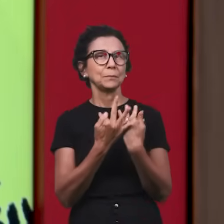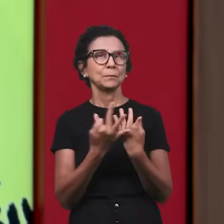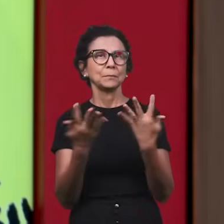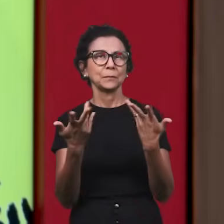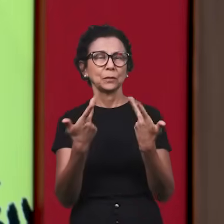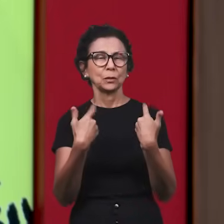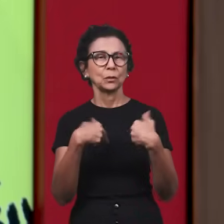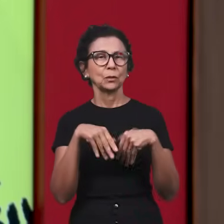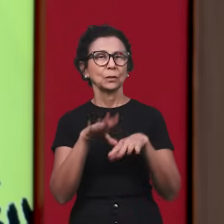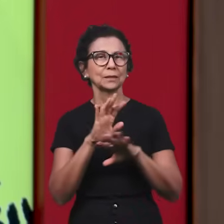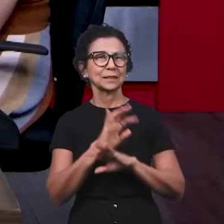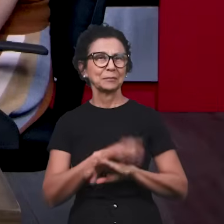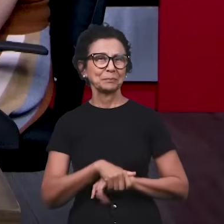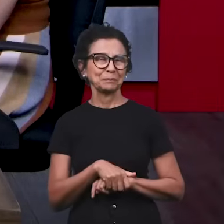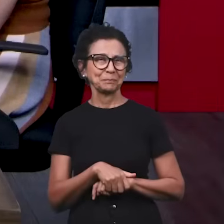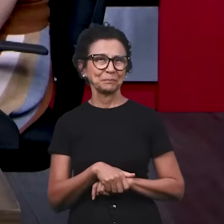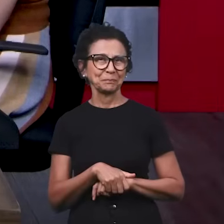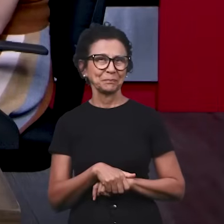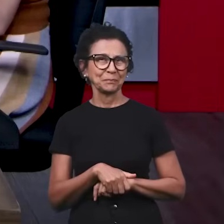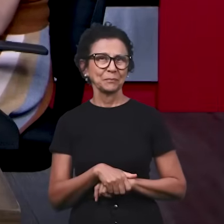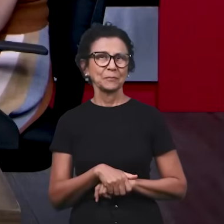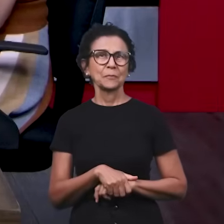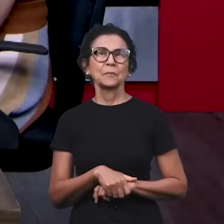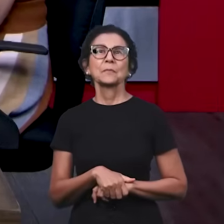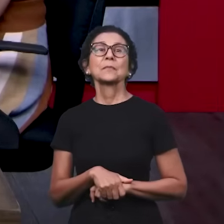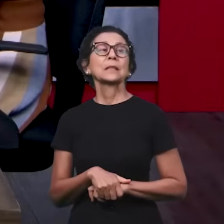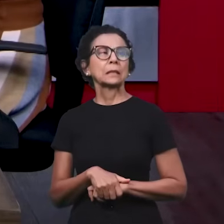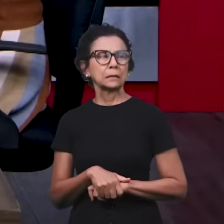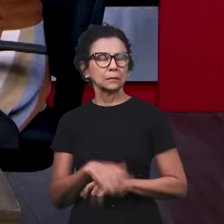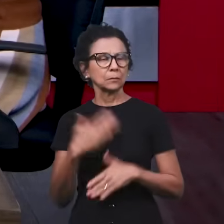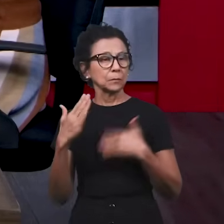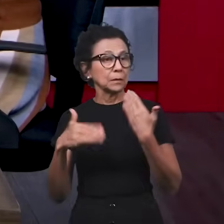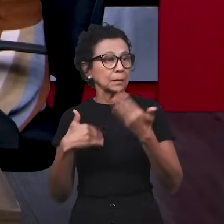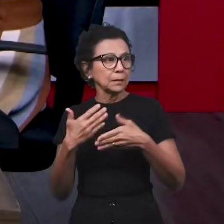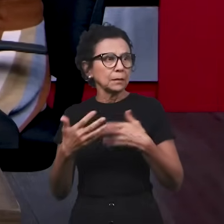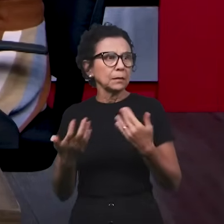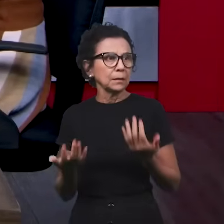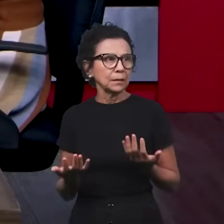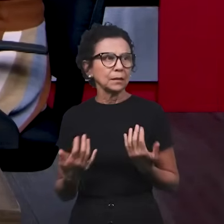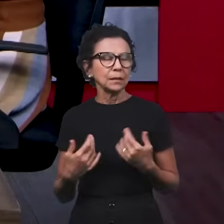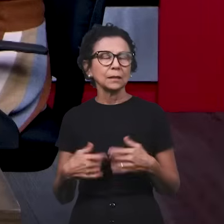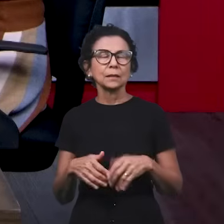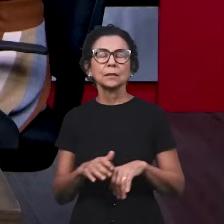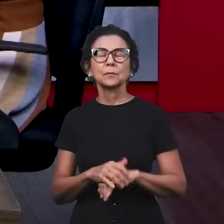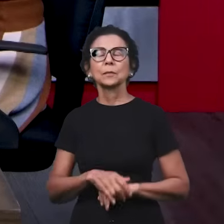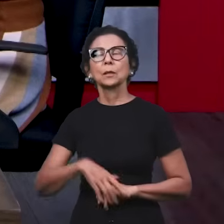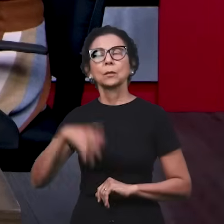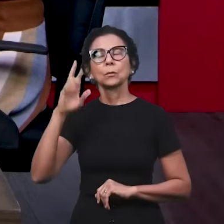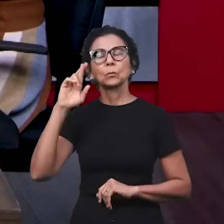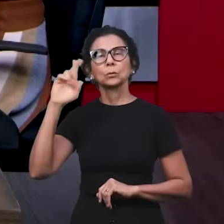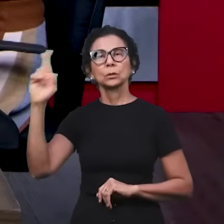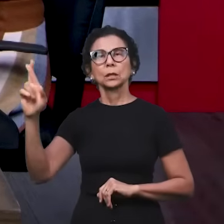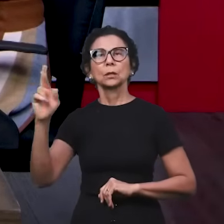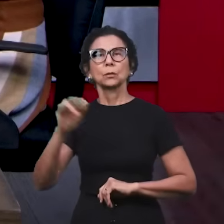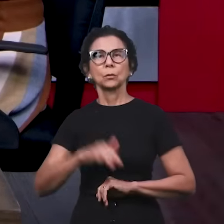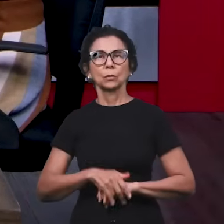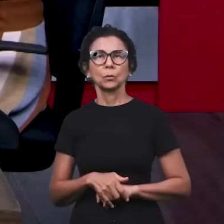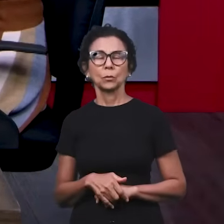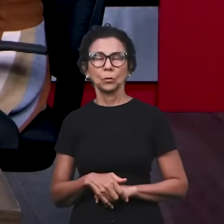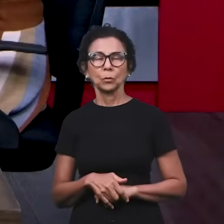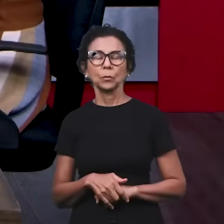ensina. Uma alegria ter vocês aqui. Alegria, porque nesse momento o Senhor tem nos despertado como